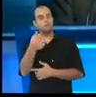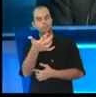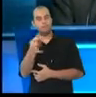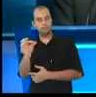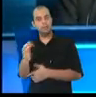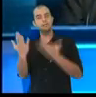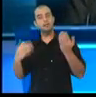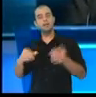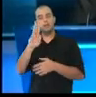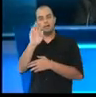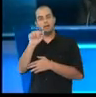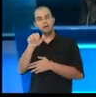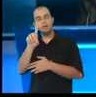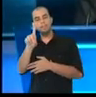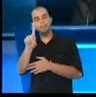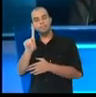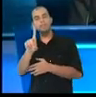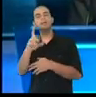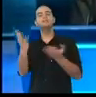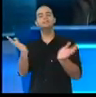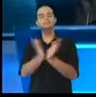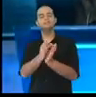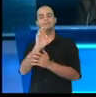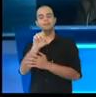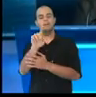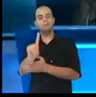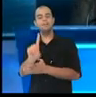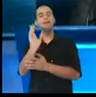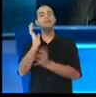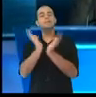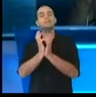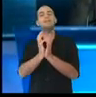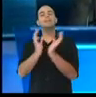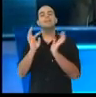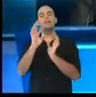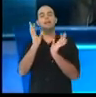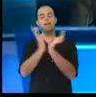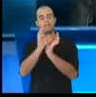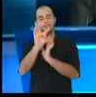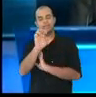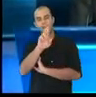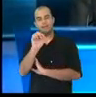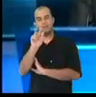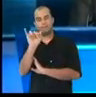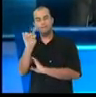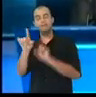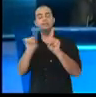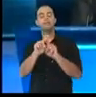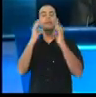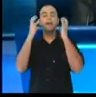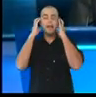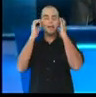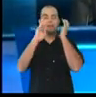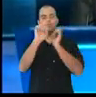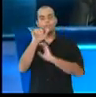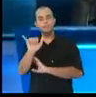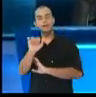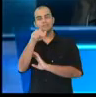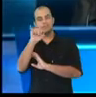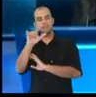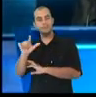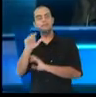nesta transmissão ao vivo, a Band News TV, o canal Terra Viva e as rádios Band News FM e Bandeirantes AM.